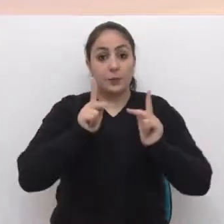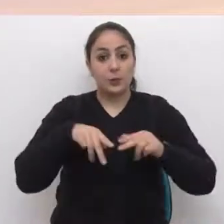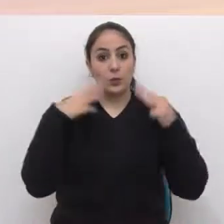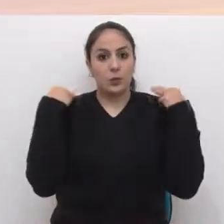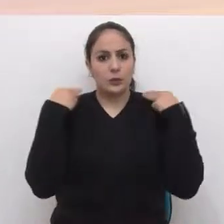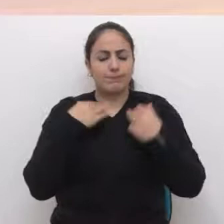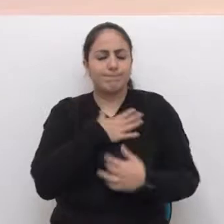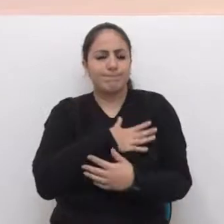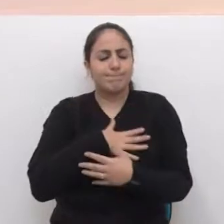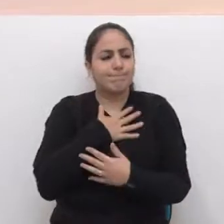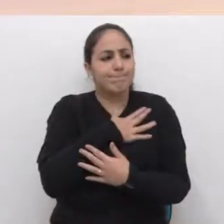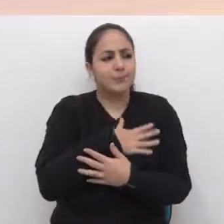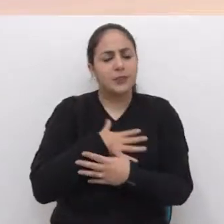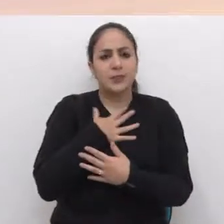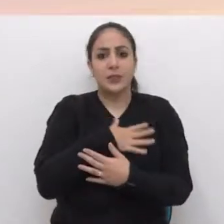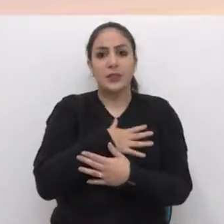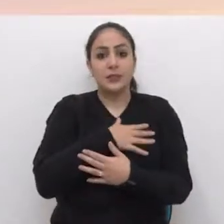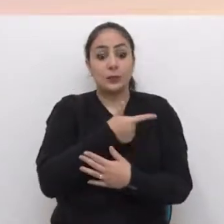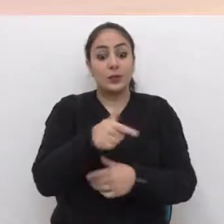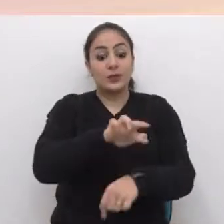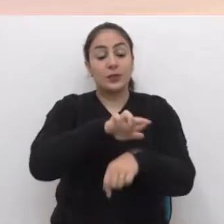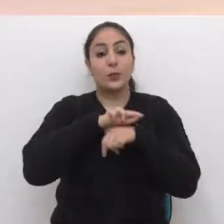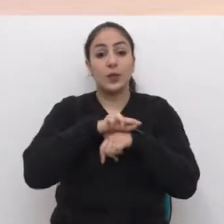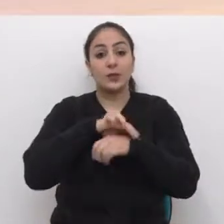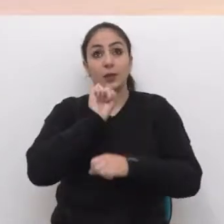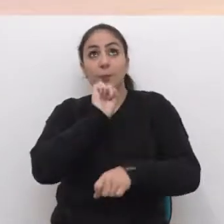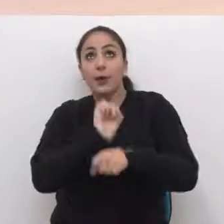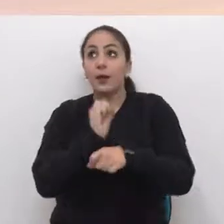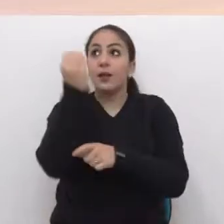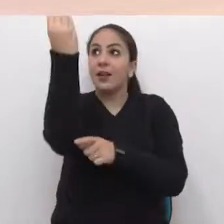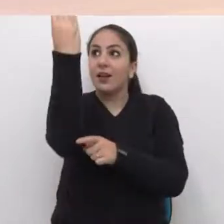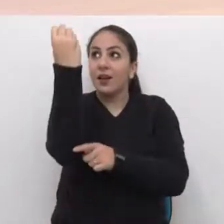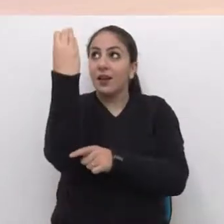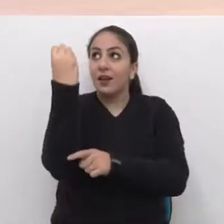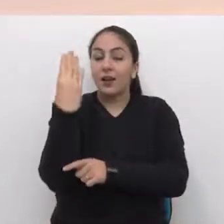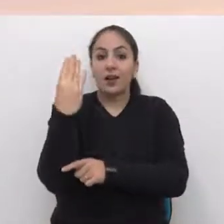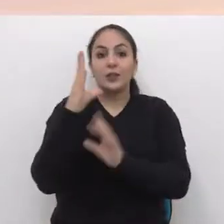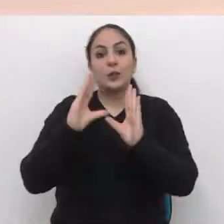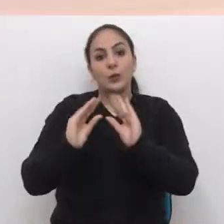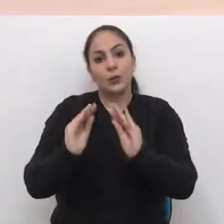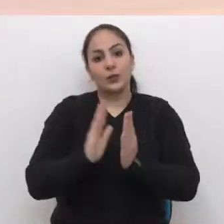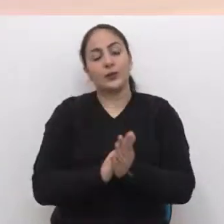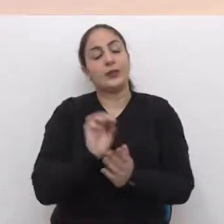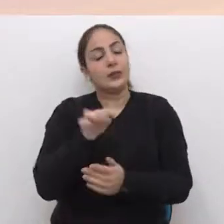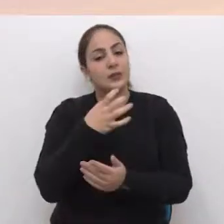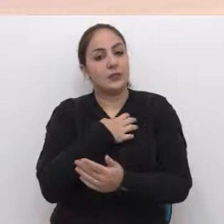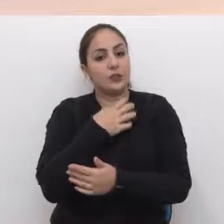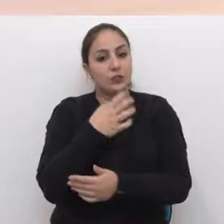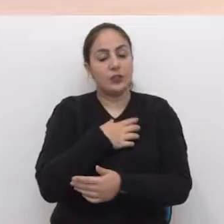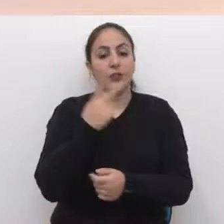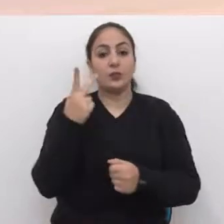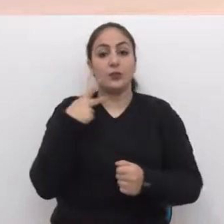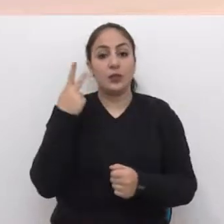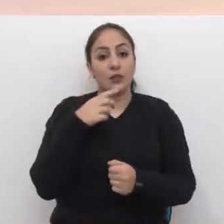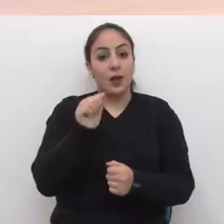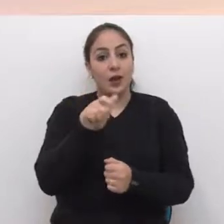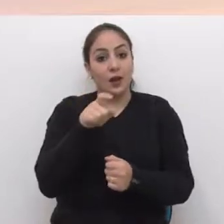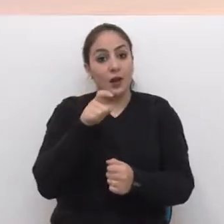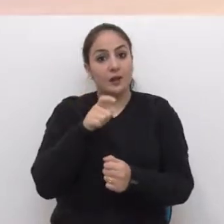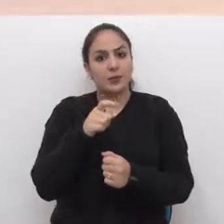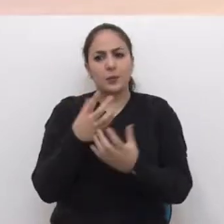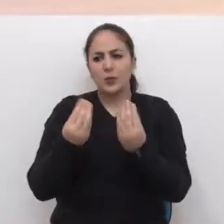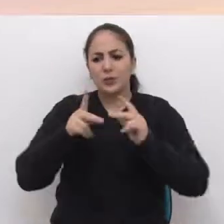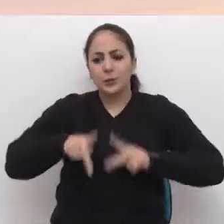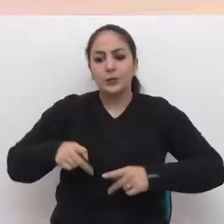sentem inseguros ao parar nos semáforos à noite. Desta forma, o vereador Alex Necker recebeu diversas reclamações sobre o horário